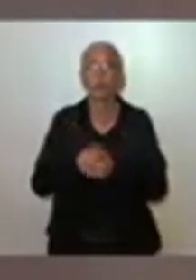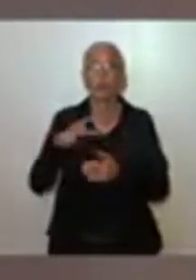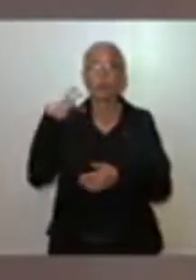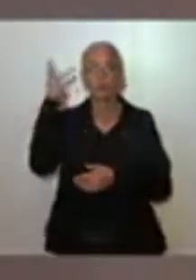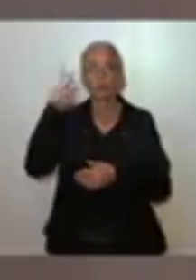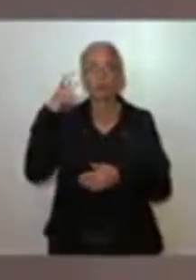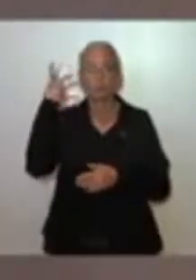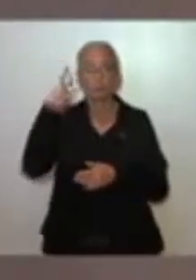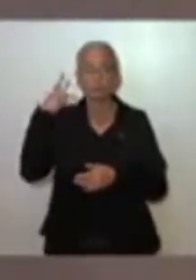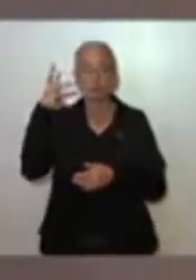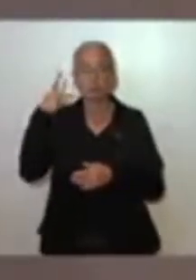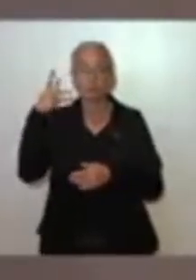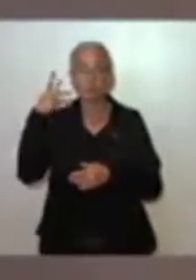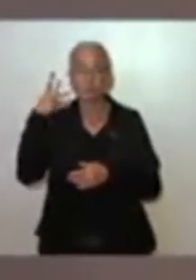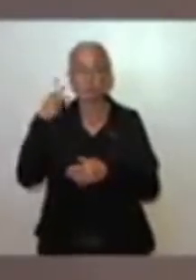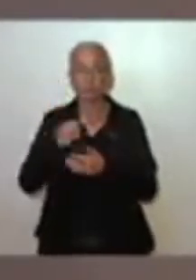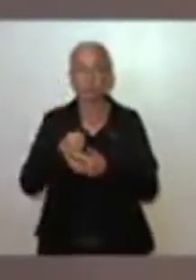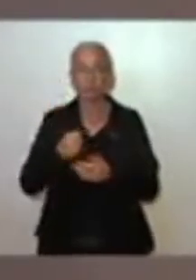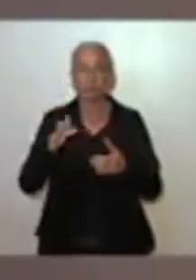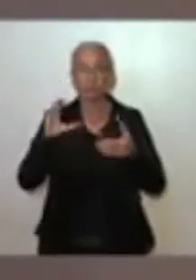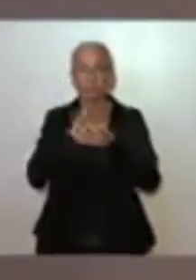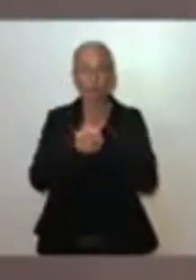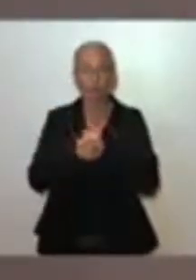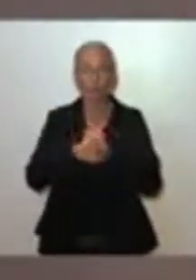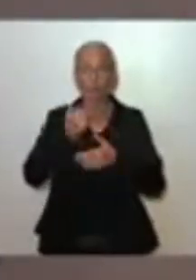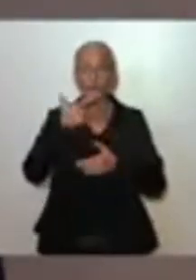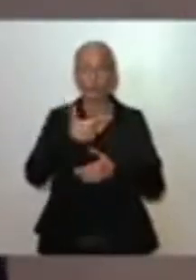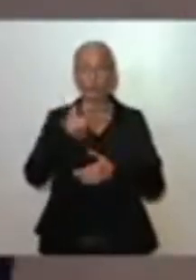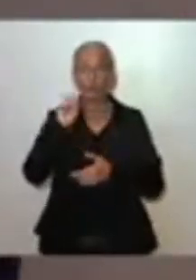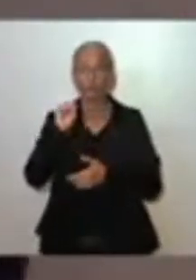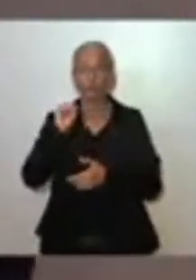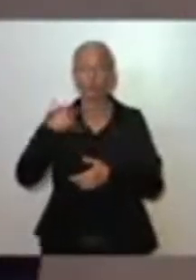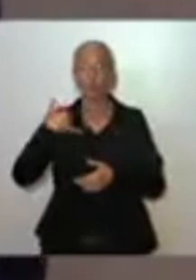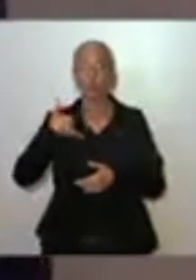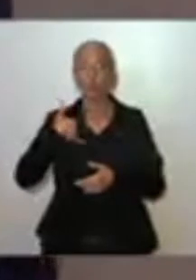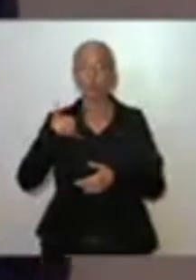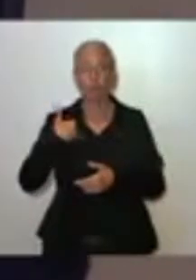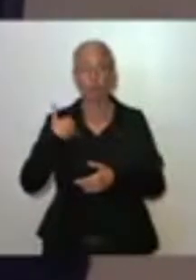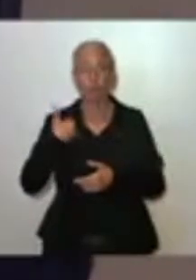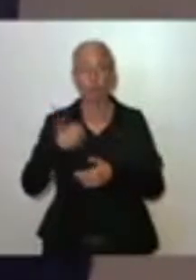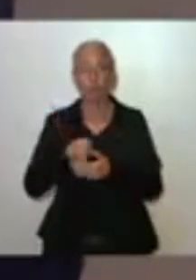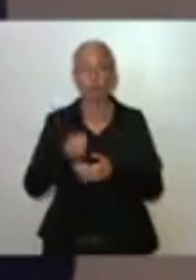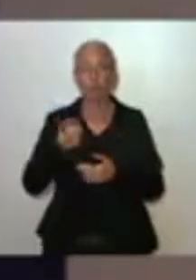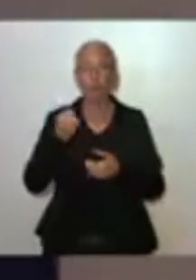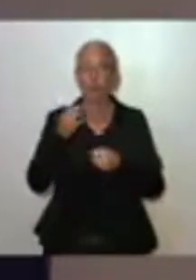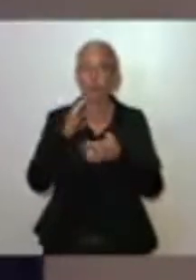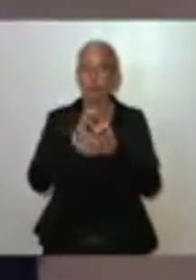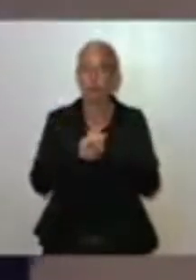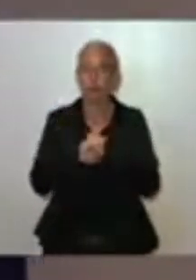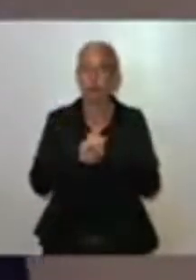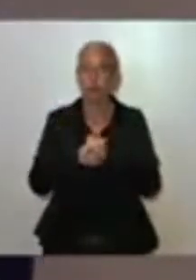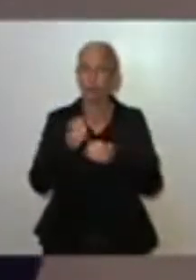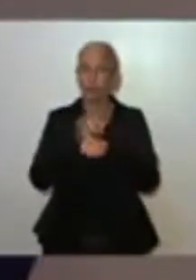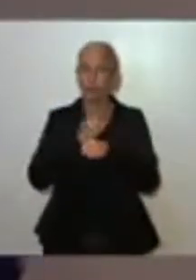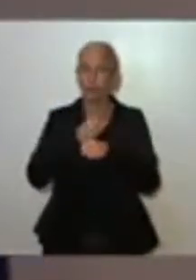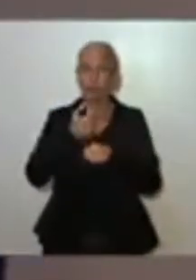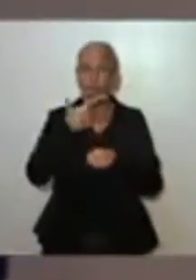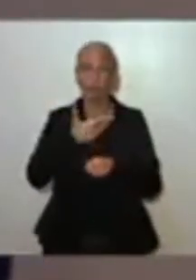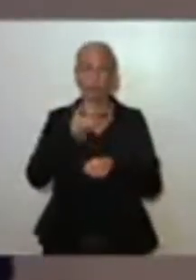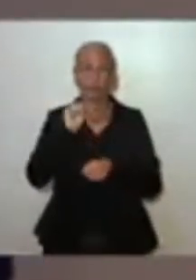eu sou casado há 28 anos eu gosto de brincar que edifícios do casamento são os primeiros 30 anos